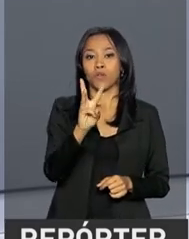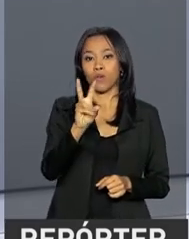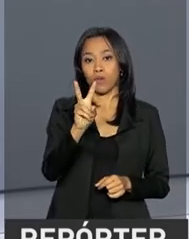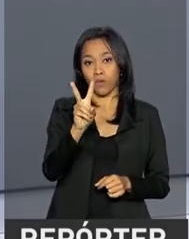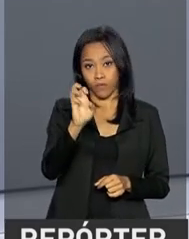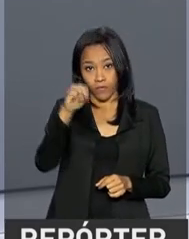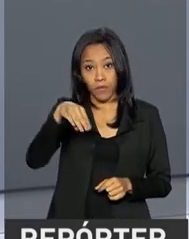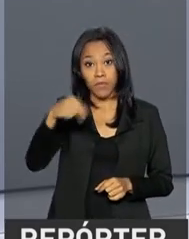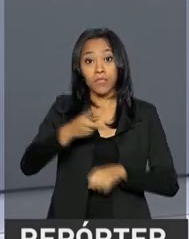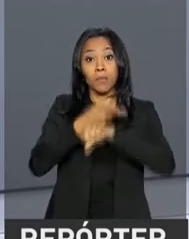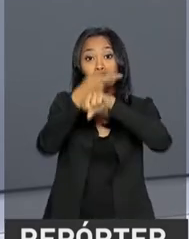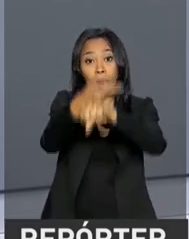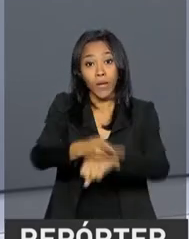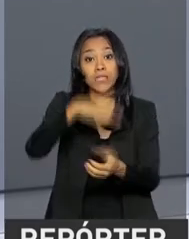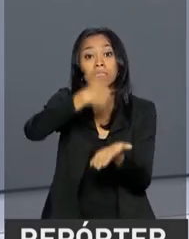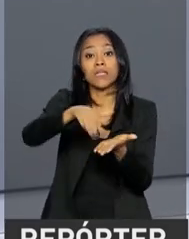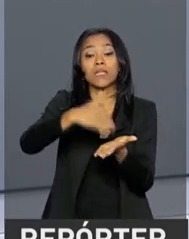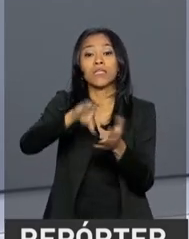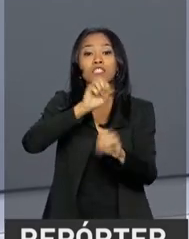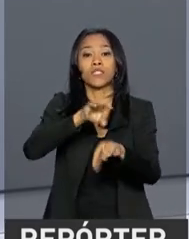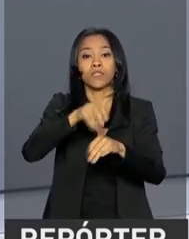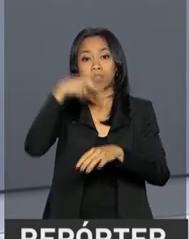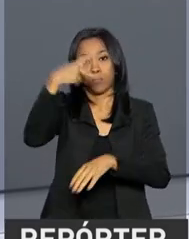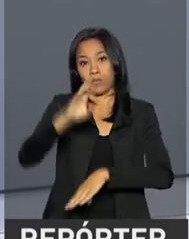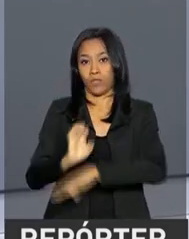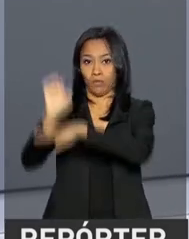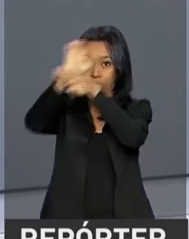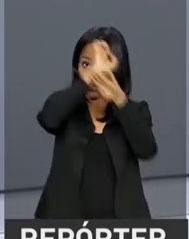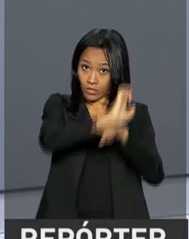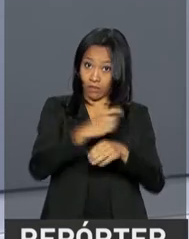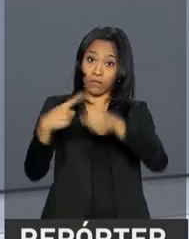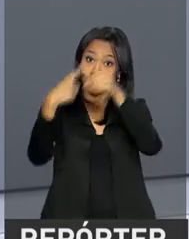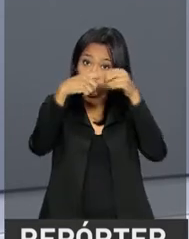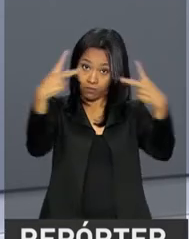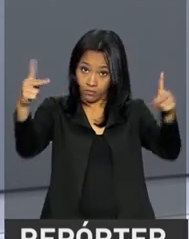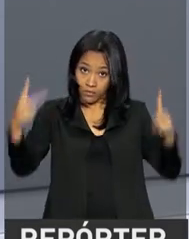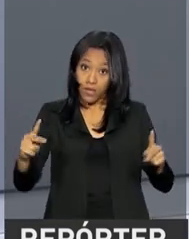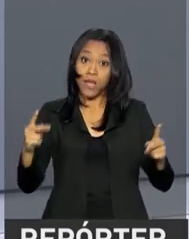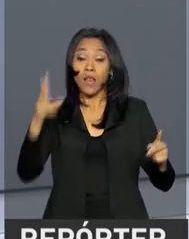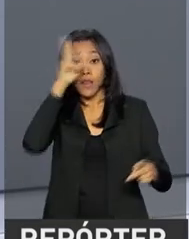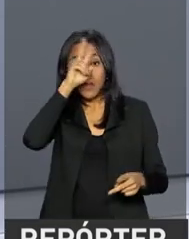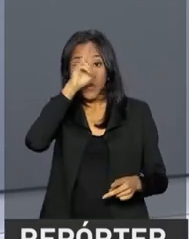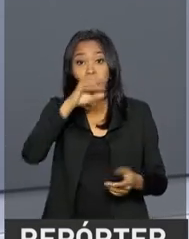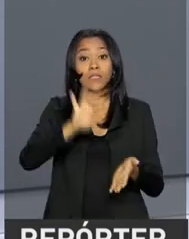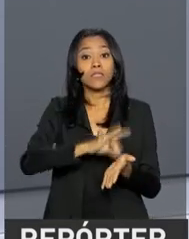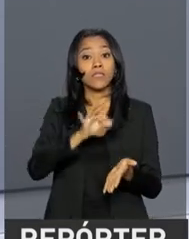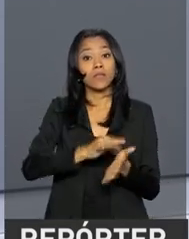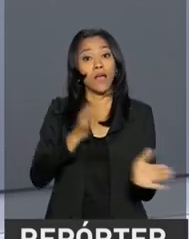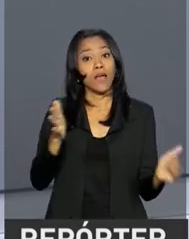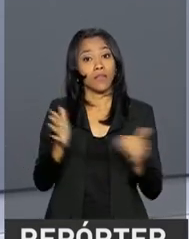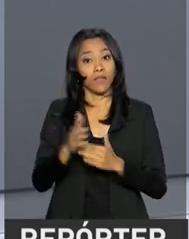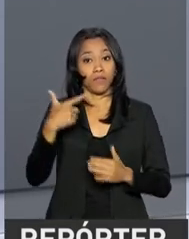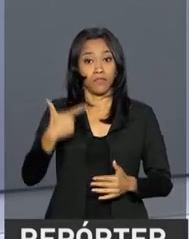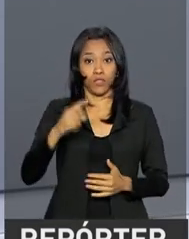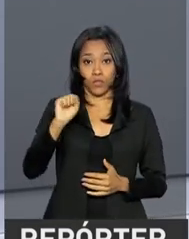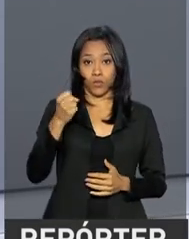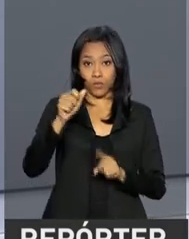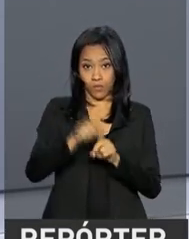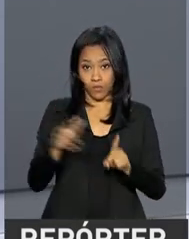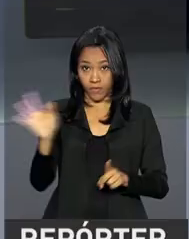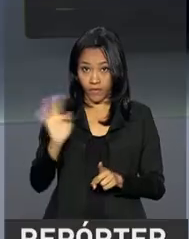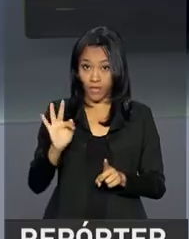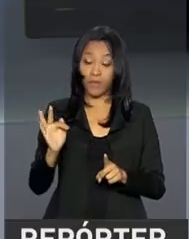da cidade do estado onde moram lembrando que as inscrições vão até 28 de fevereiro e as aulas devem começar em